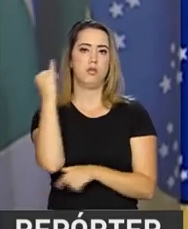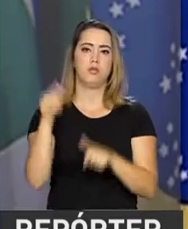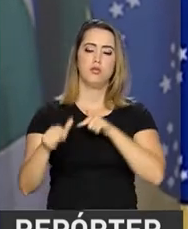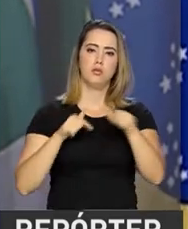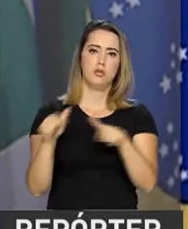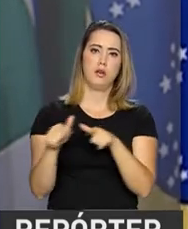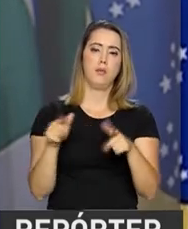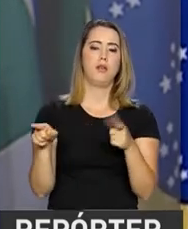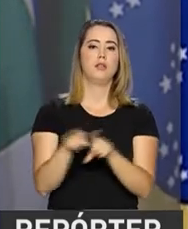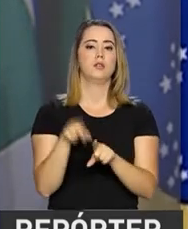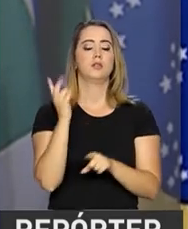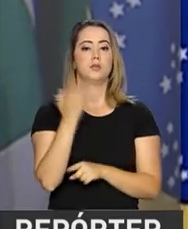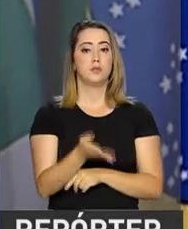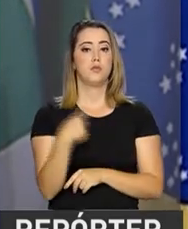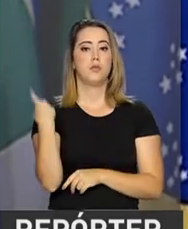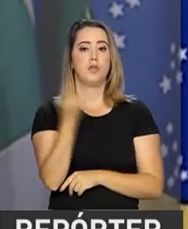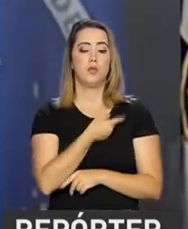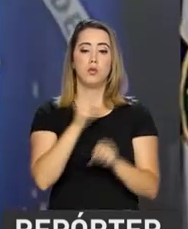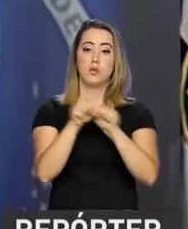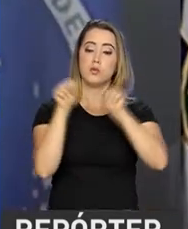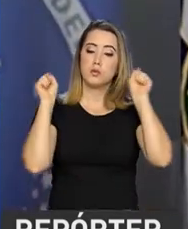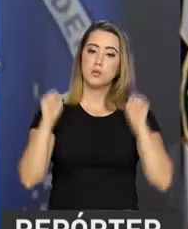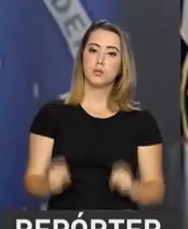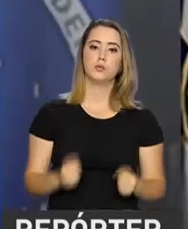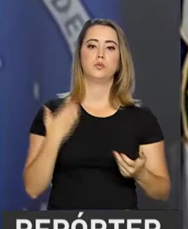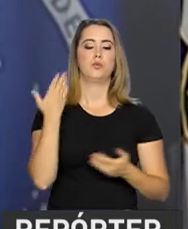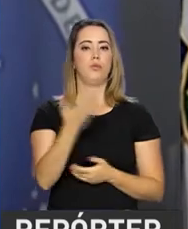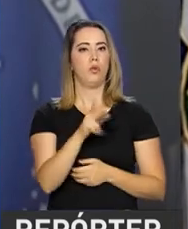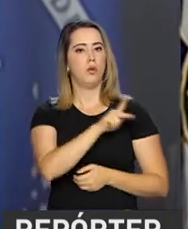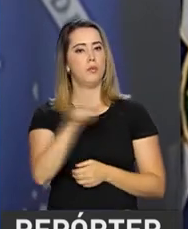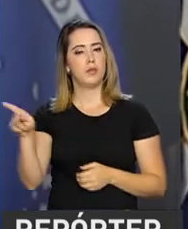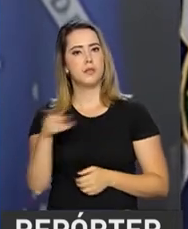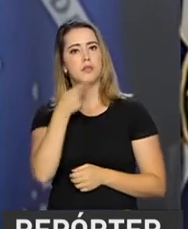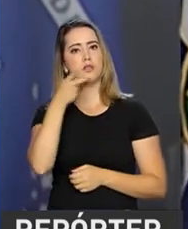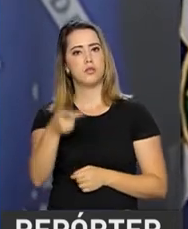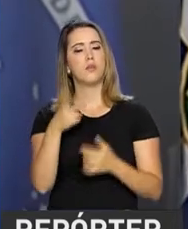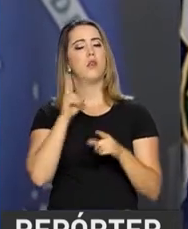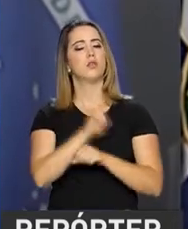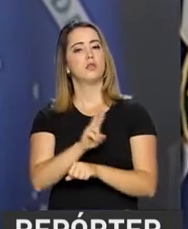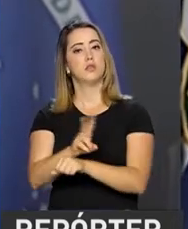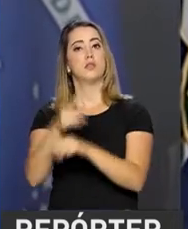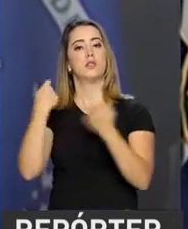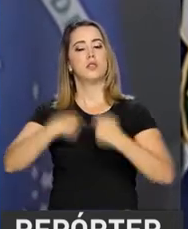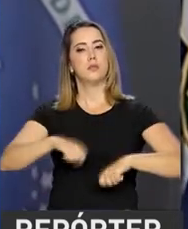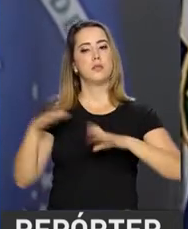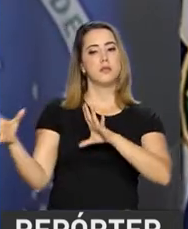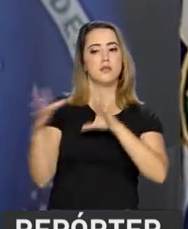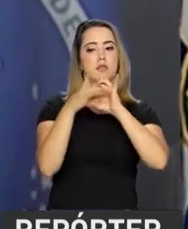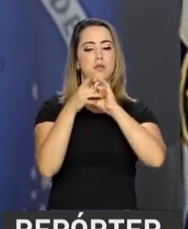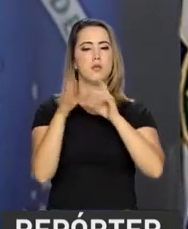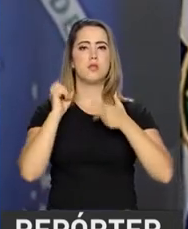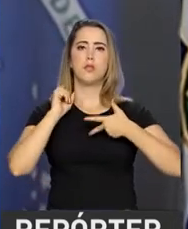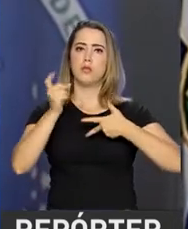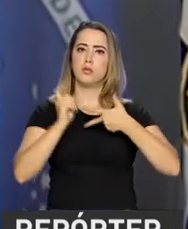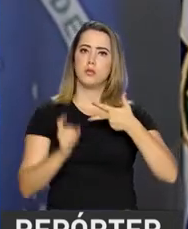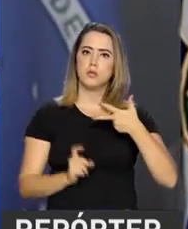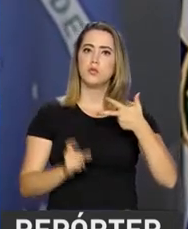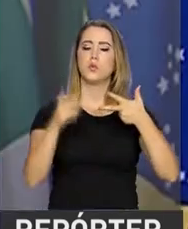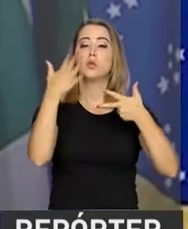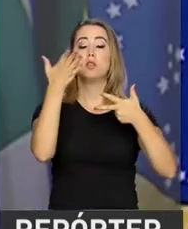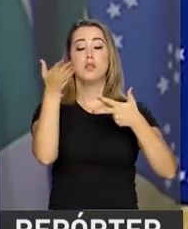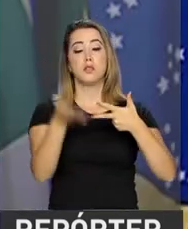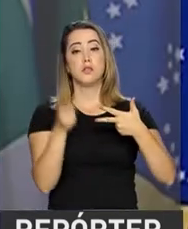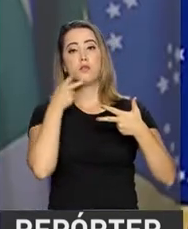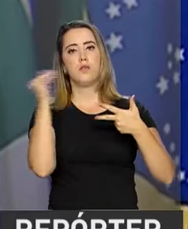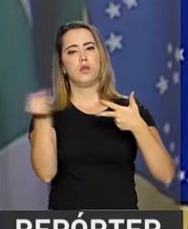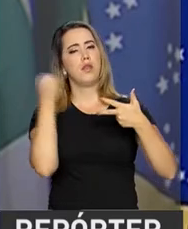fundamentais no nosso sistema michel temer voltou a defender a necessidade da harmonia entre os poderes e ressaltou